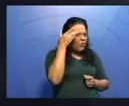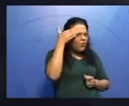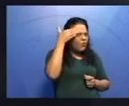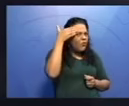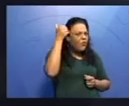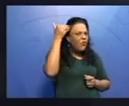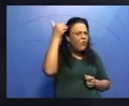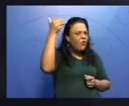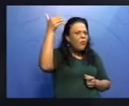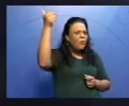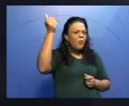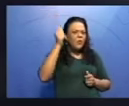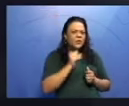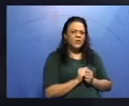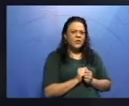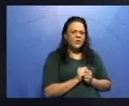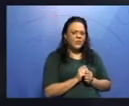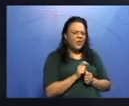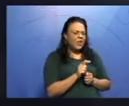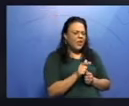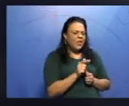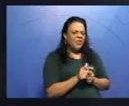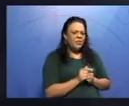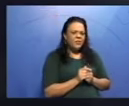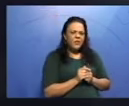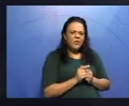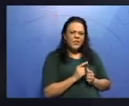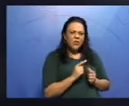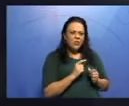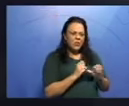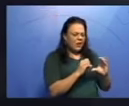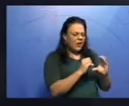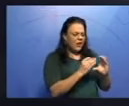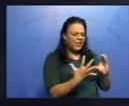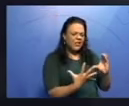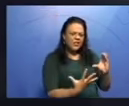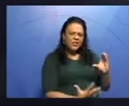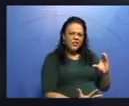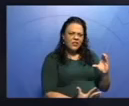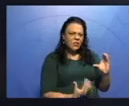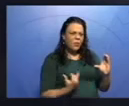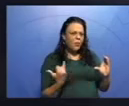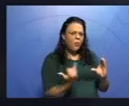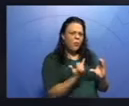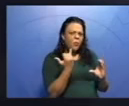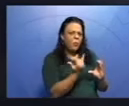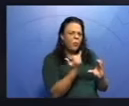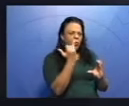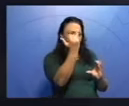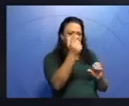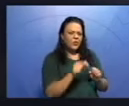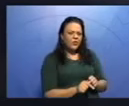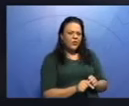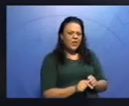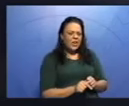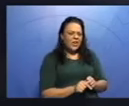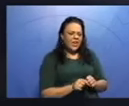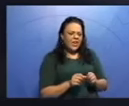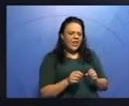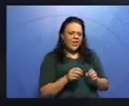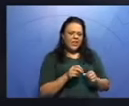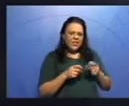teve uma característica muito peculiar. Todas as suas narrativas, ele construía fazendo uma crítica